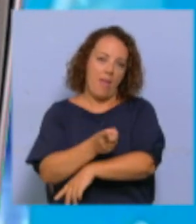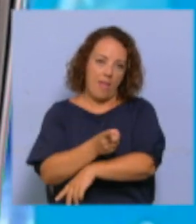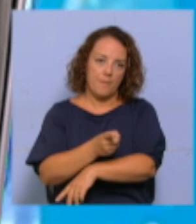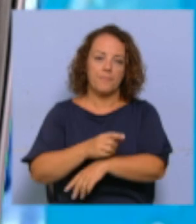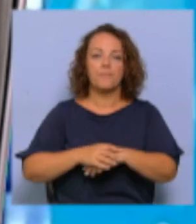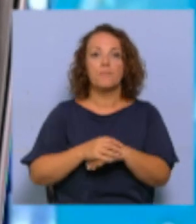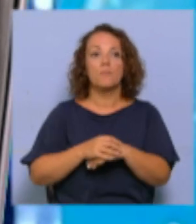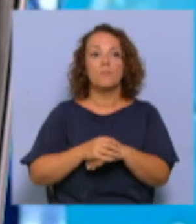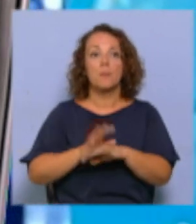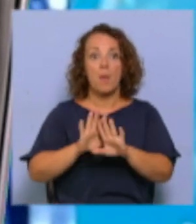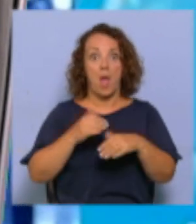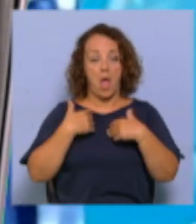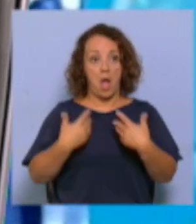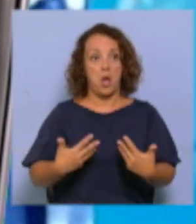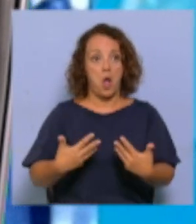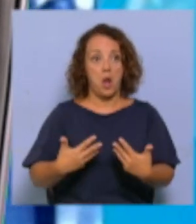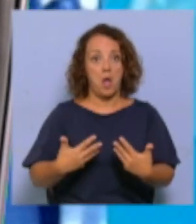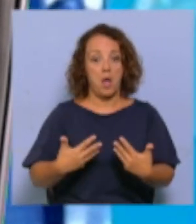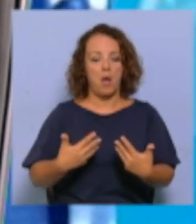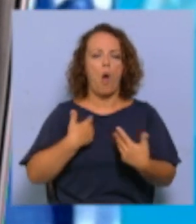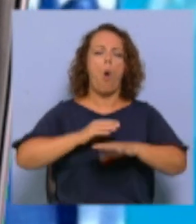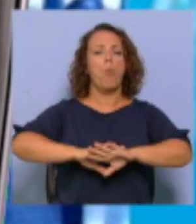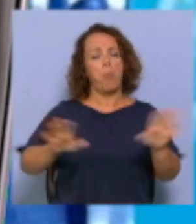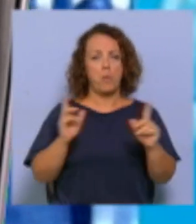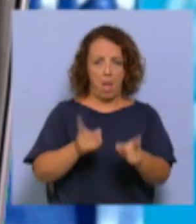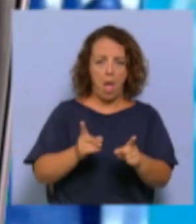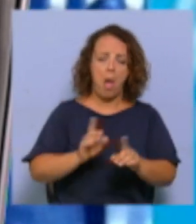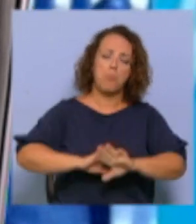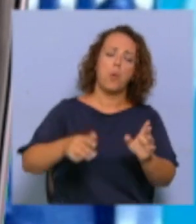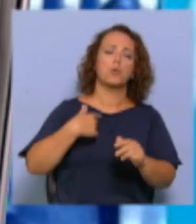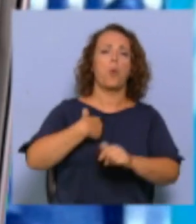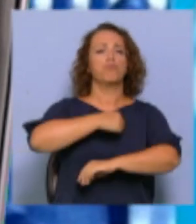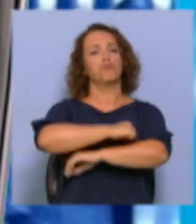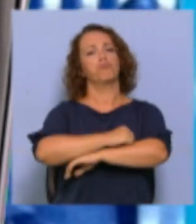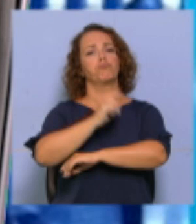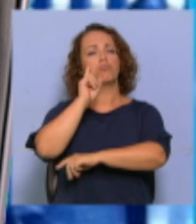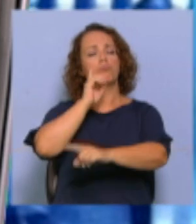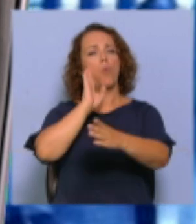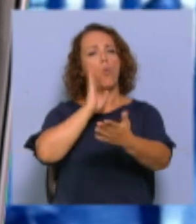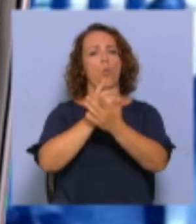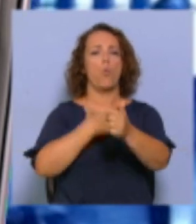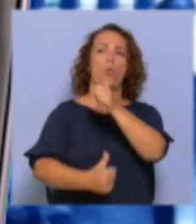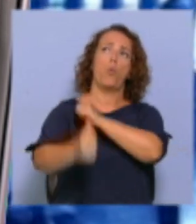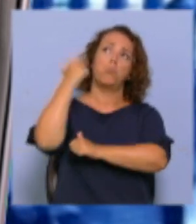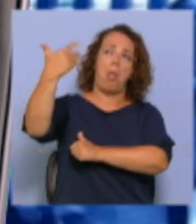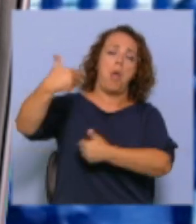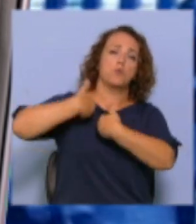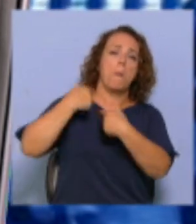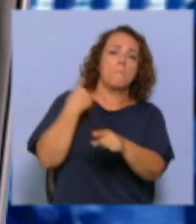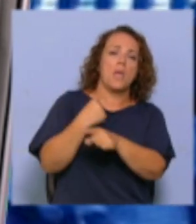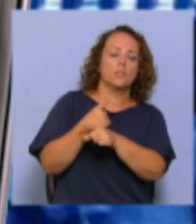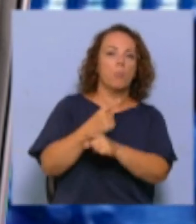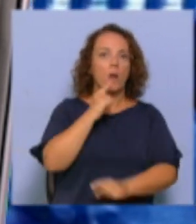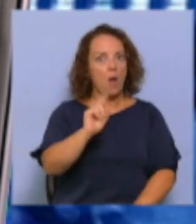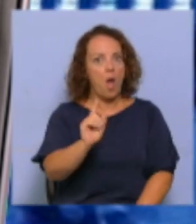dizer que eu agora cruzo os braços e me deixo ficar para o último. Porque aí eu estou-me a excluir. Quer simplesmente dizer que